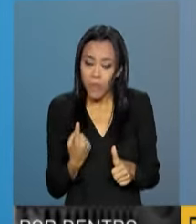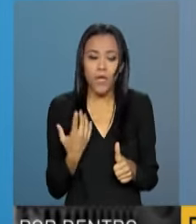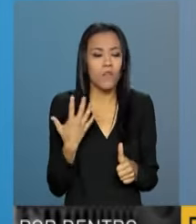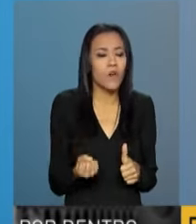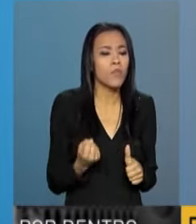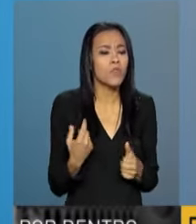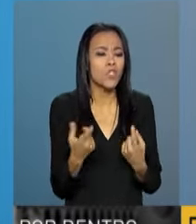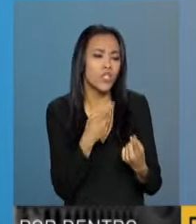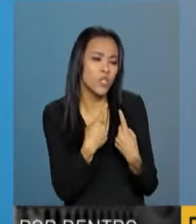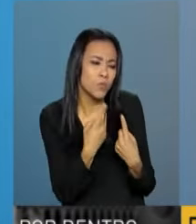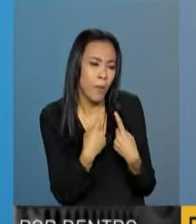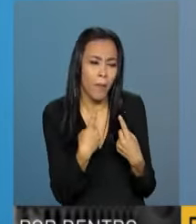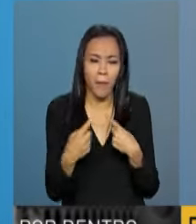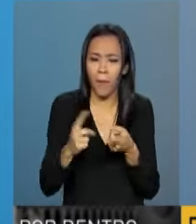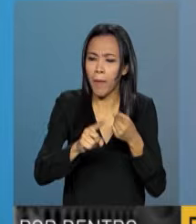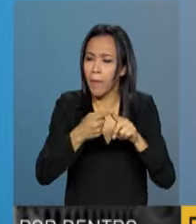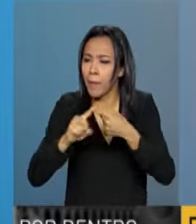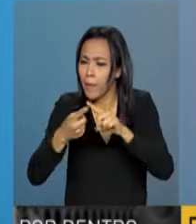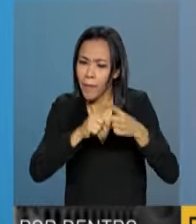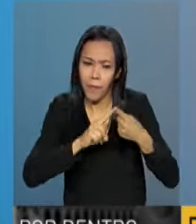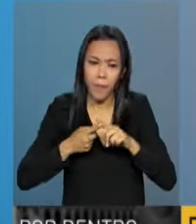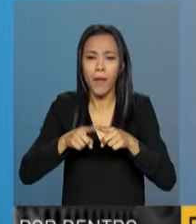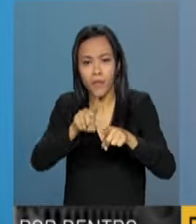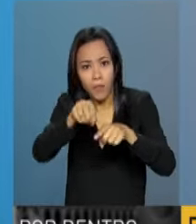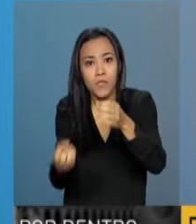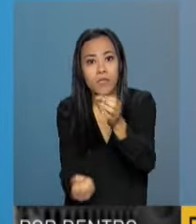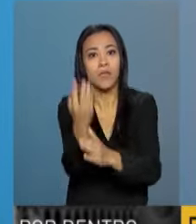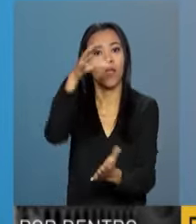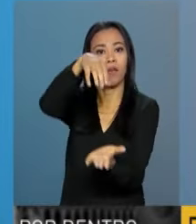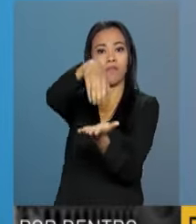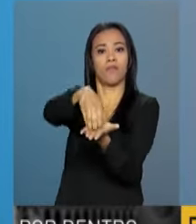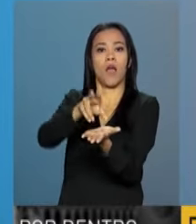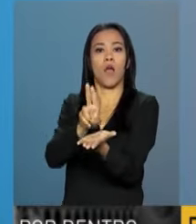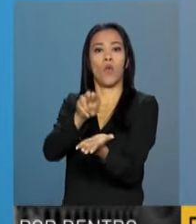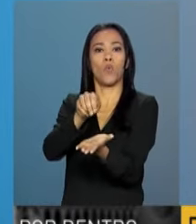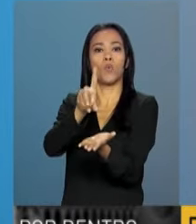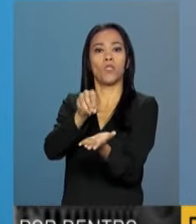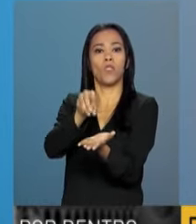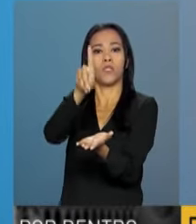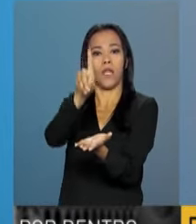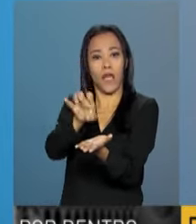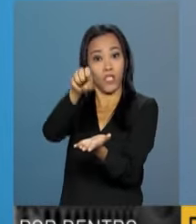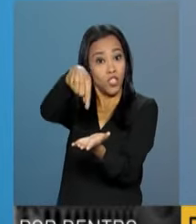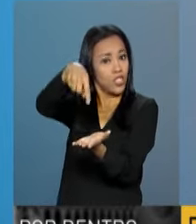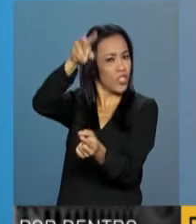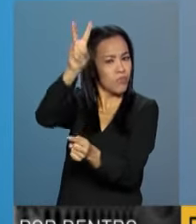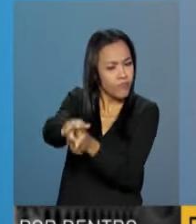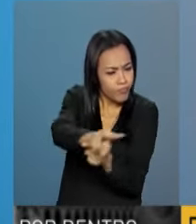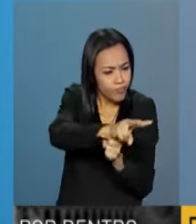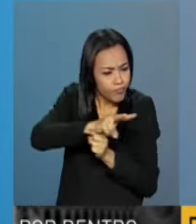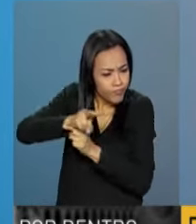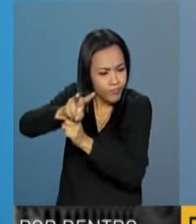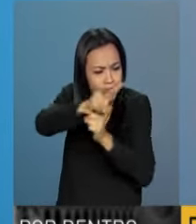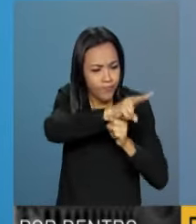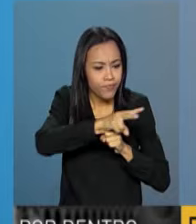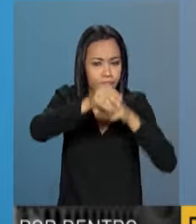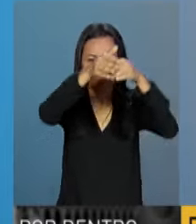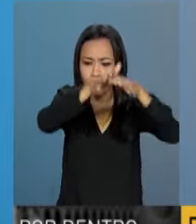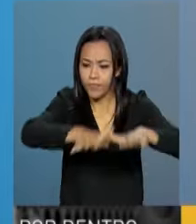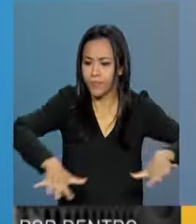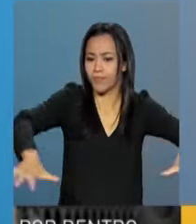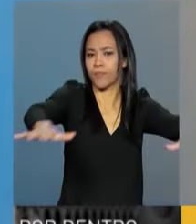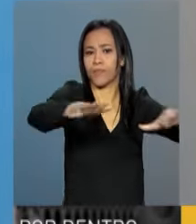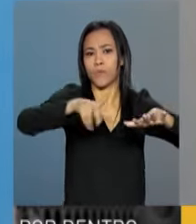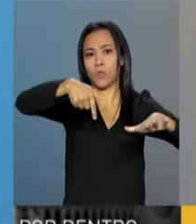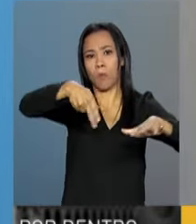dessa região e se cria essas unidades é e depois em todo o processo logicamente de implementação dessas